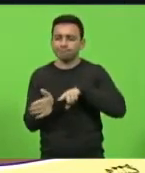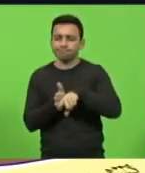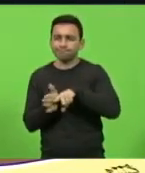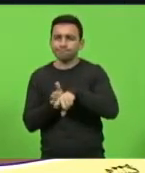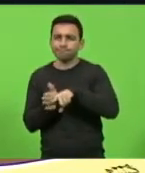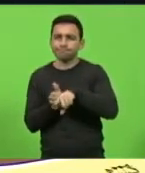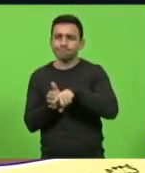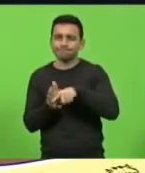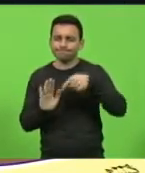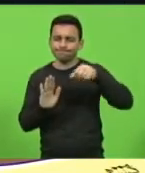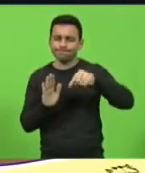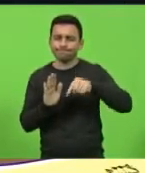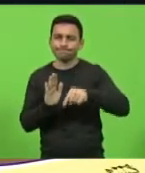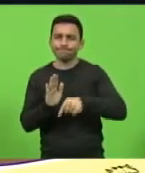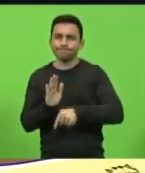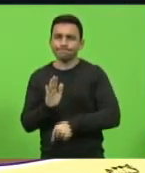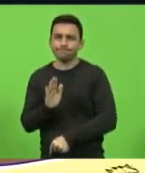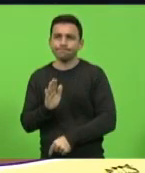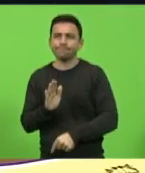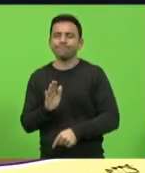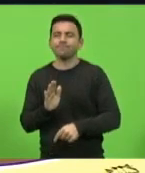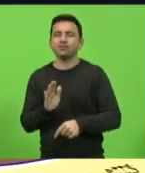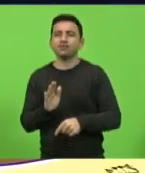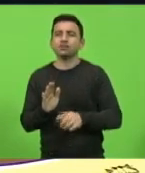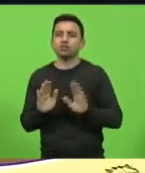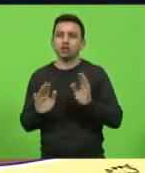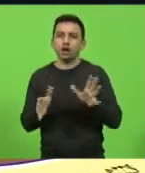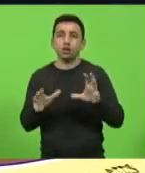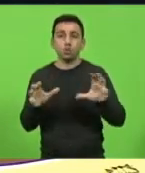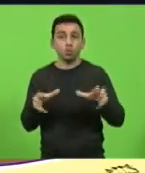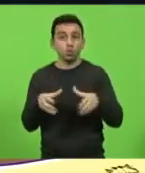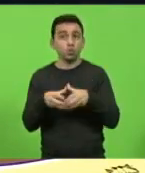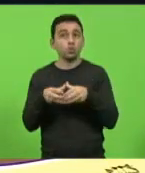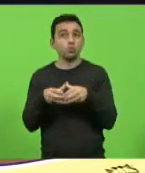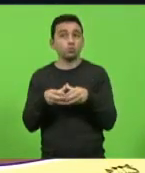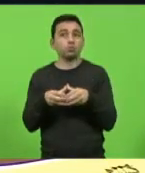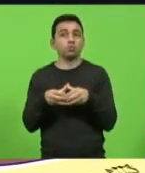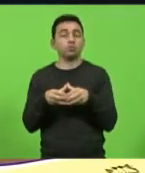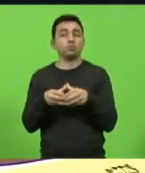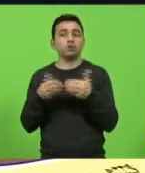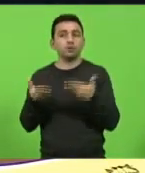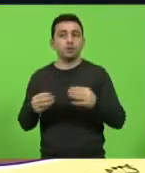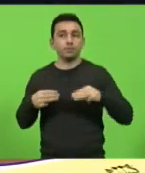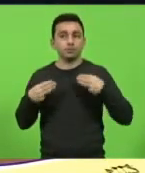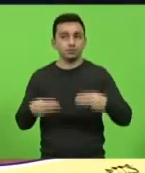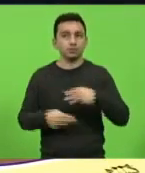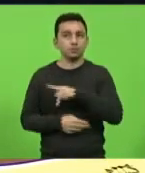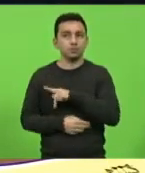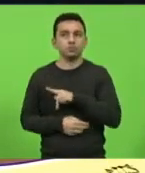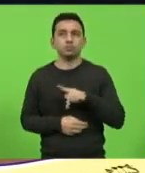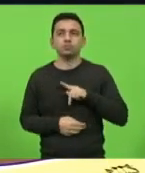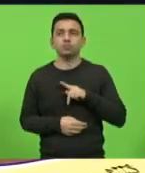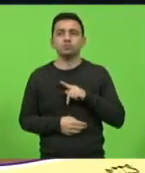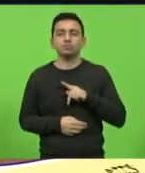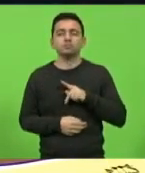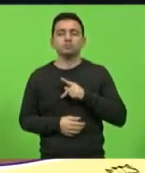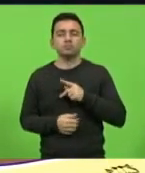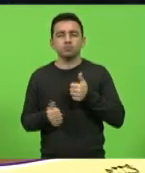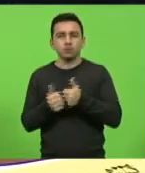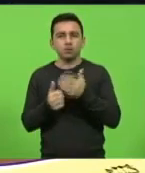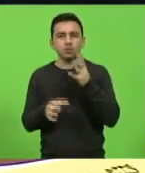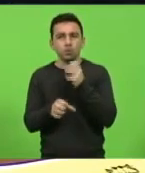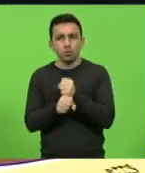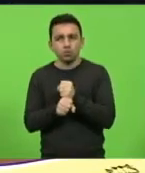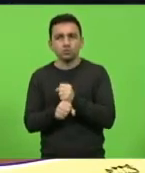fatos promovidos pela equipe composta pelo Ministério Público, Tribunal de Contas do